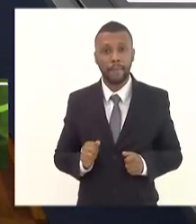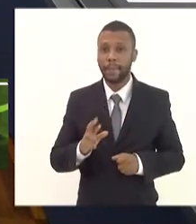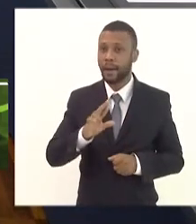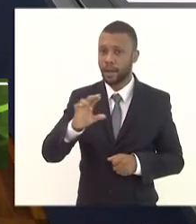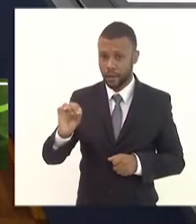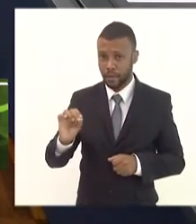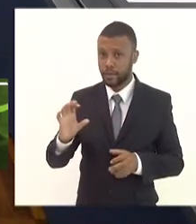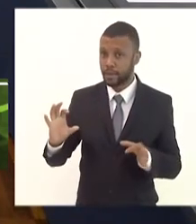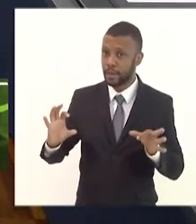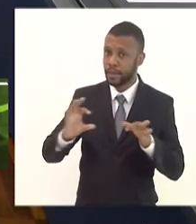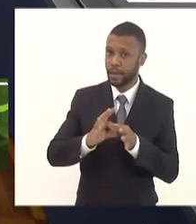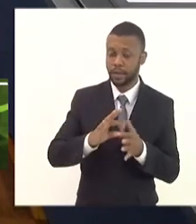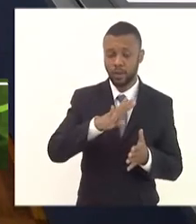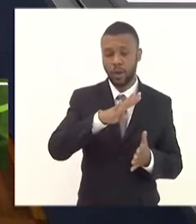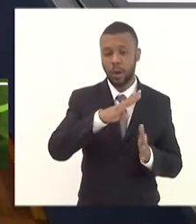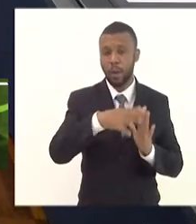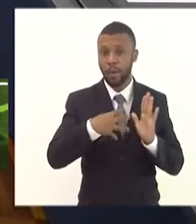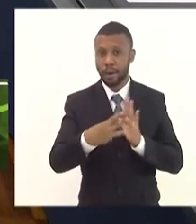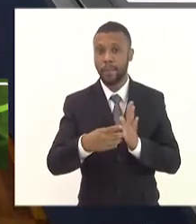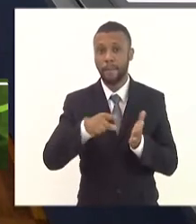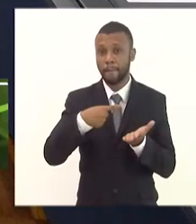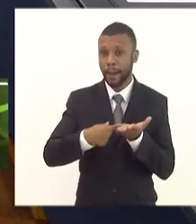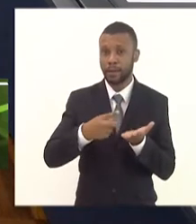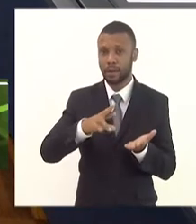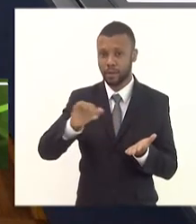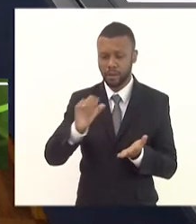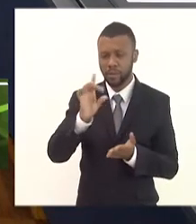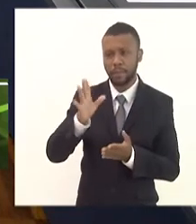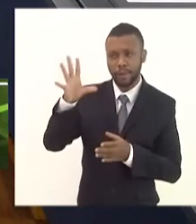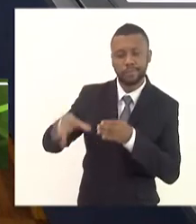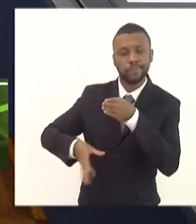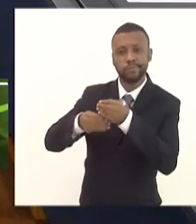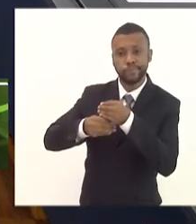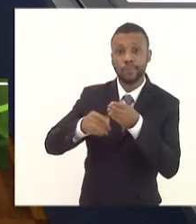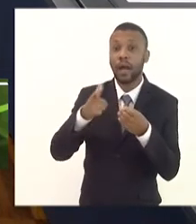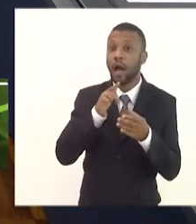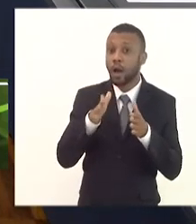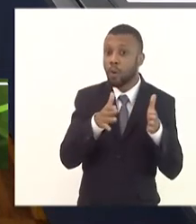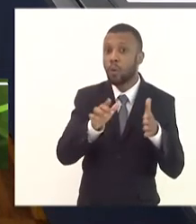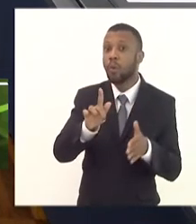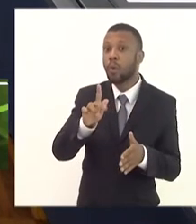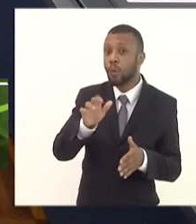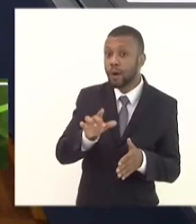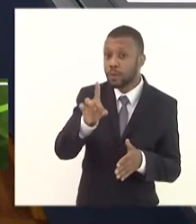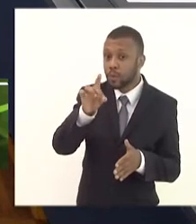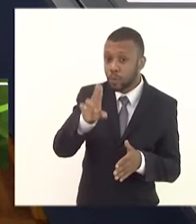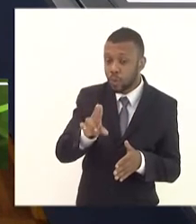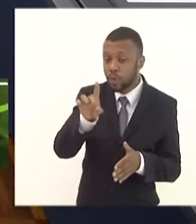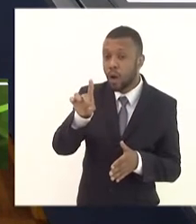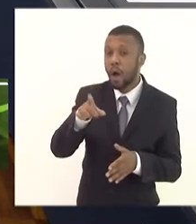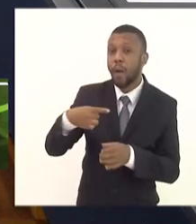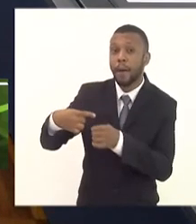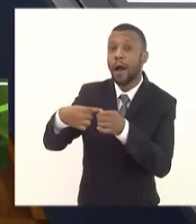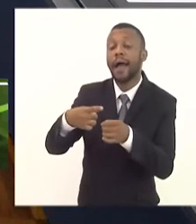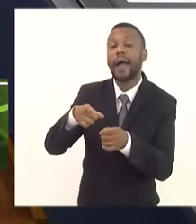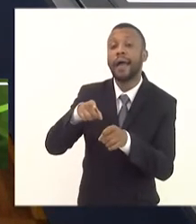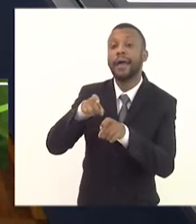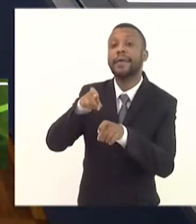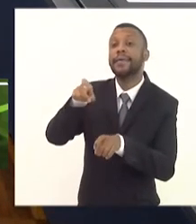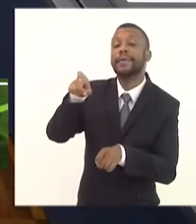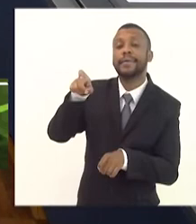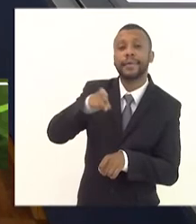por favor. Só para complementar e esclarecer, aquela obra lá em Bangu, o bairro lá é Senador Camaral, obviamente, mas eu estava tentando lembrar a